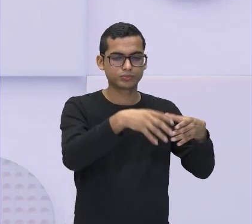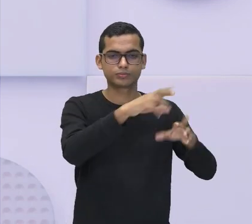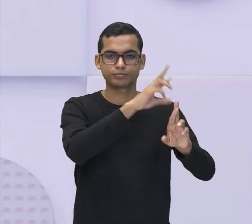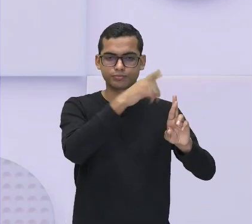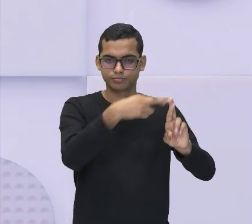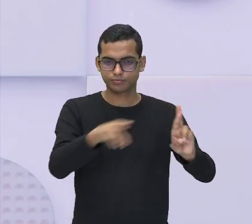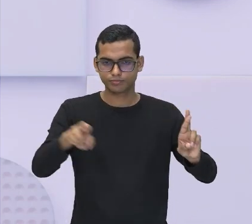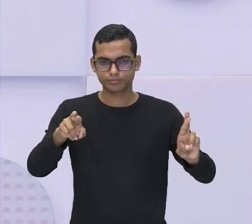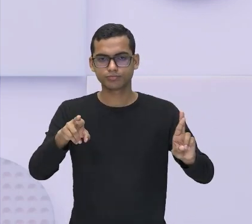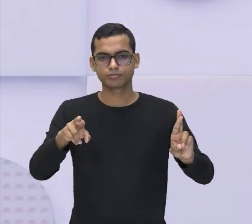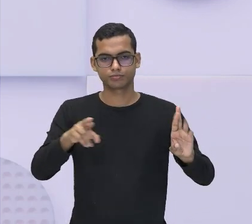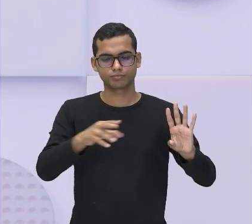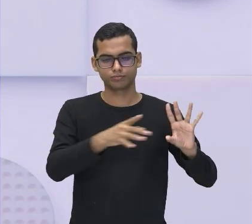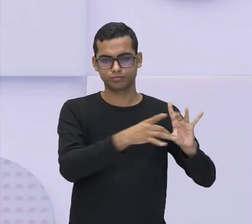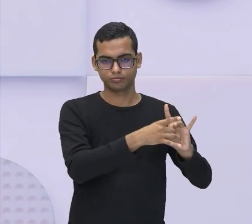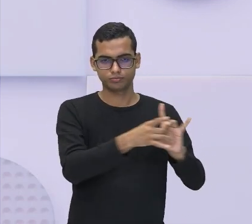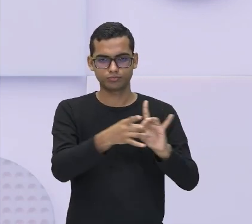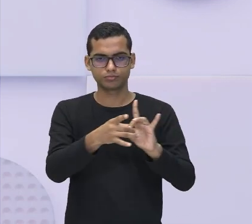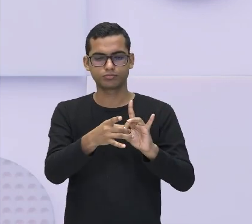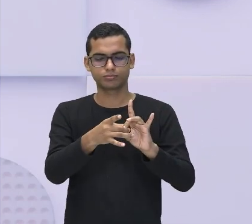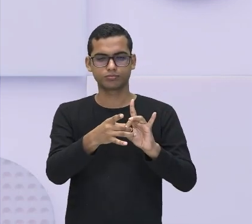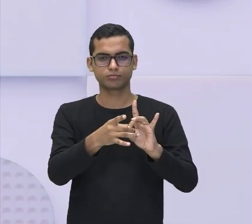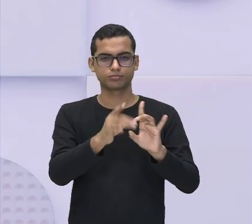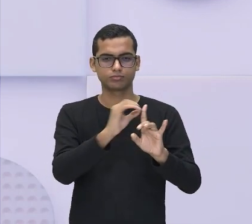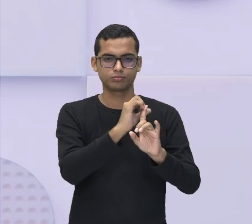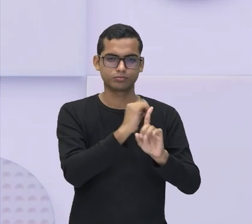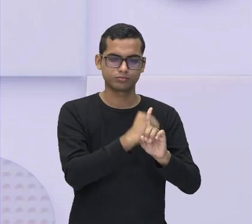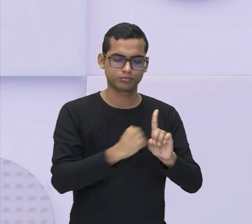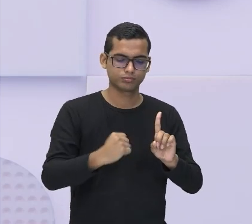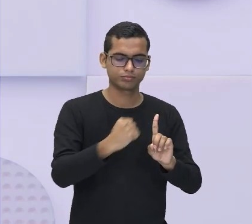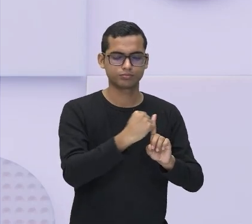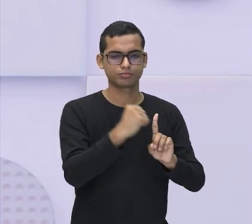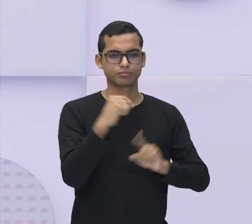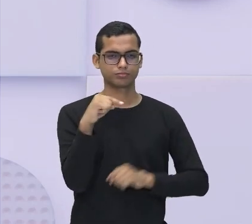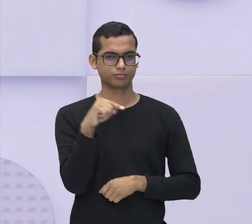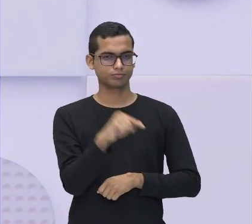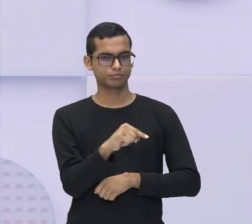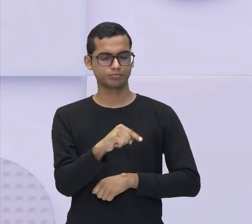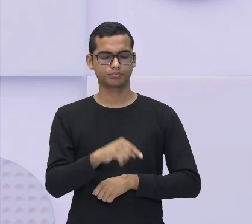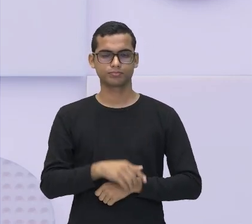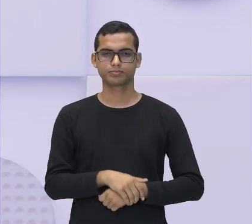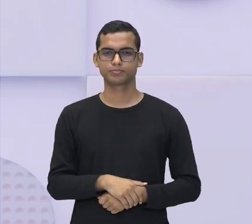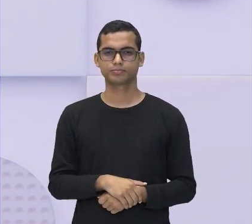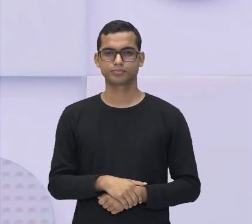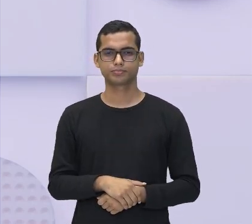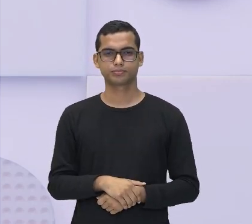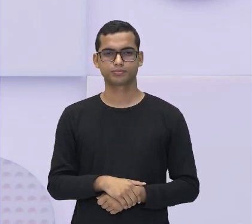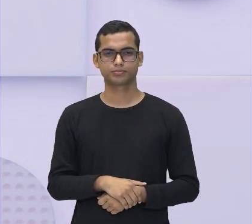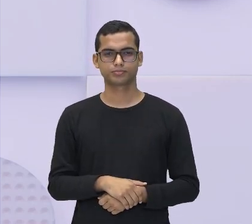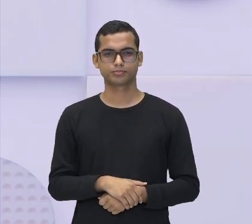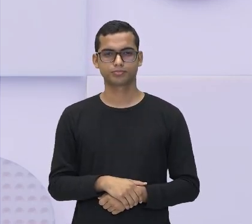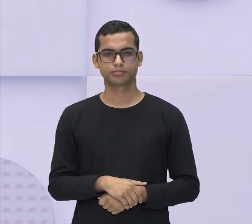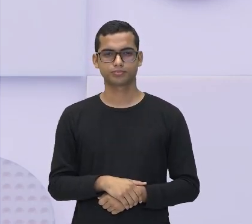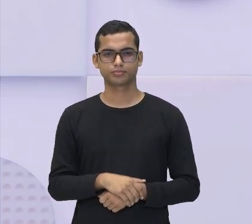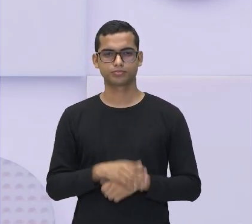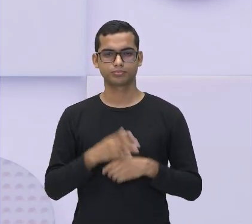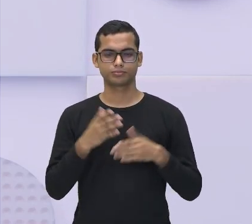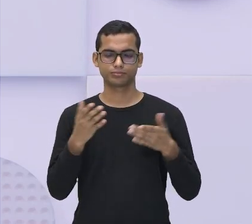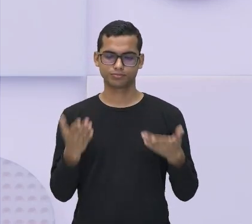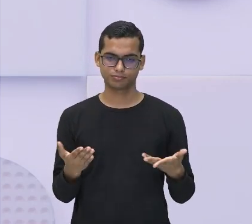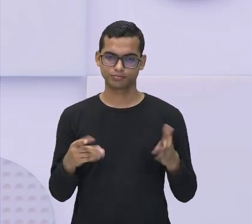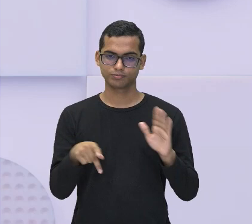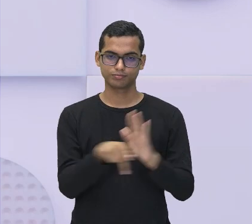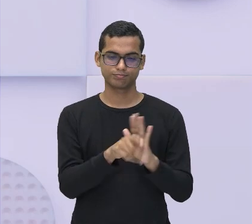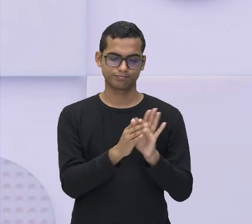Isso é muito importante. Então, além dos escritos sagrados serem importantes para ser uma lâmpada para a caminhada